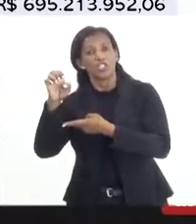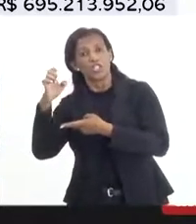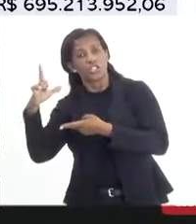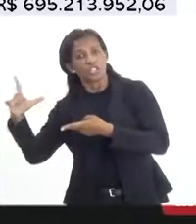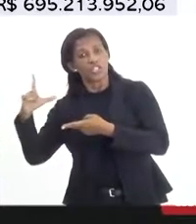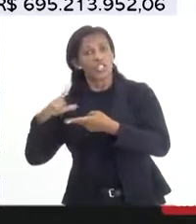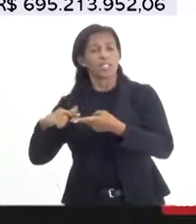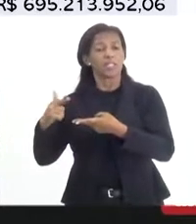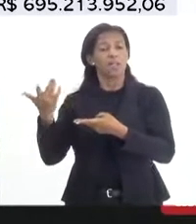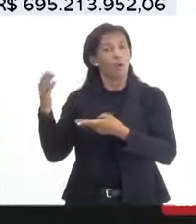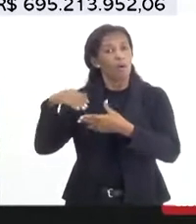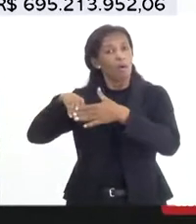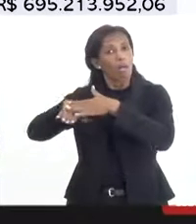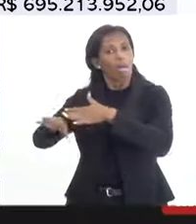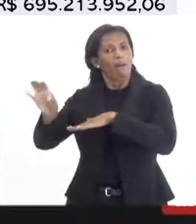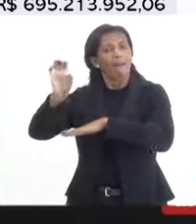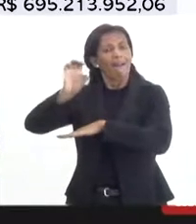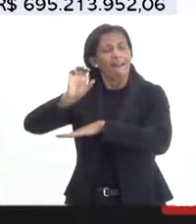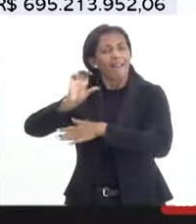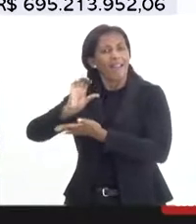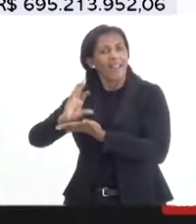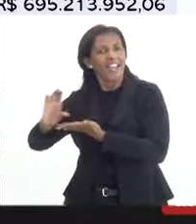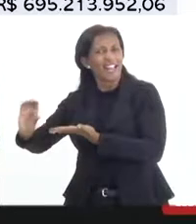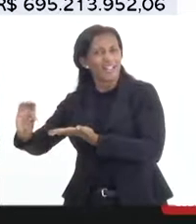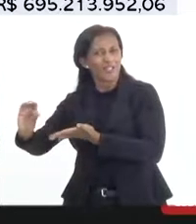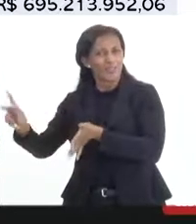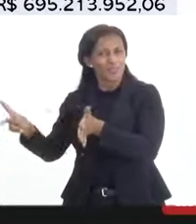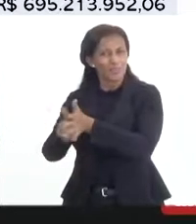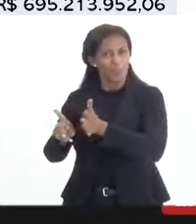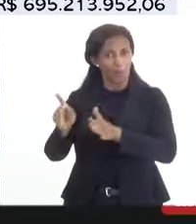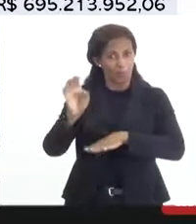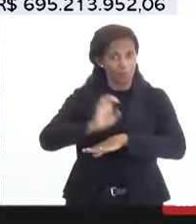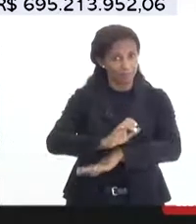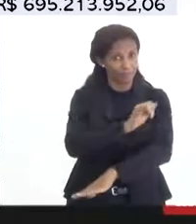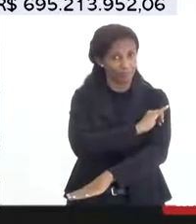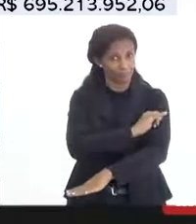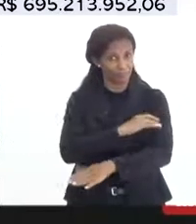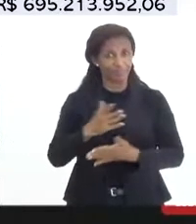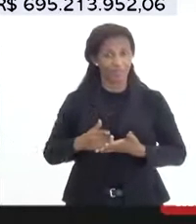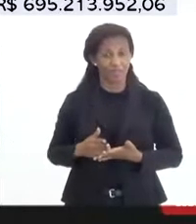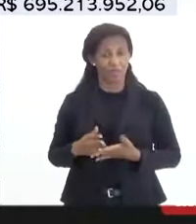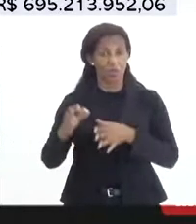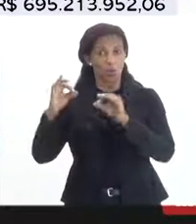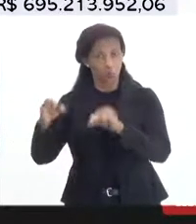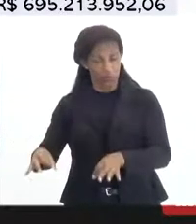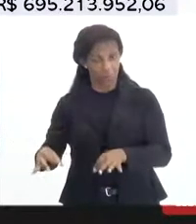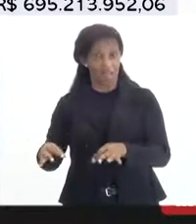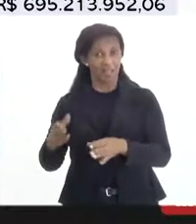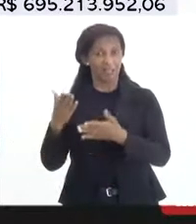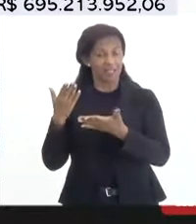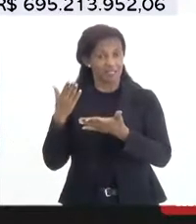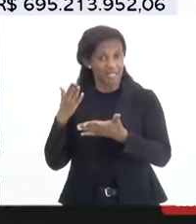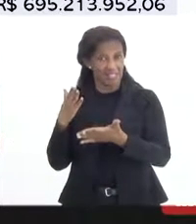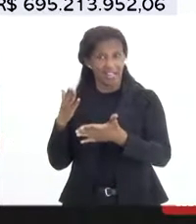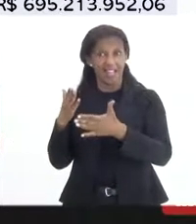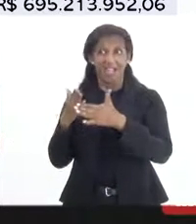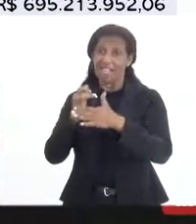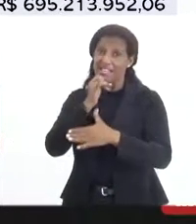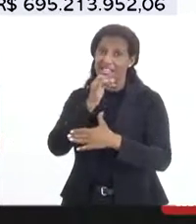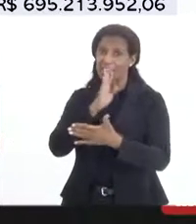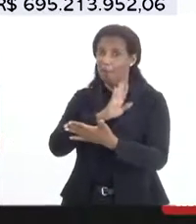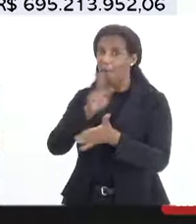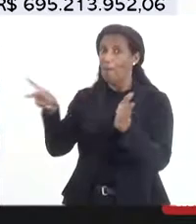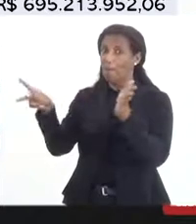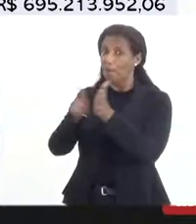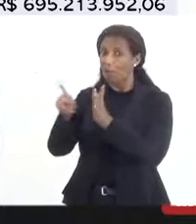um crédito aqui para o Estado do Rio, onde, na verdade, a conta deveria ir para o Estado de destino. Então, se o combustível era para Minas Gerais, se